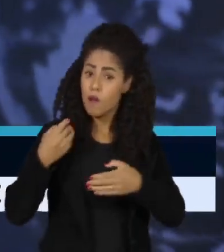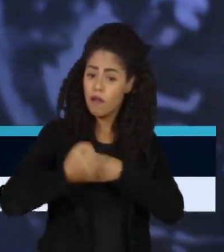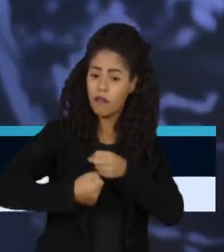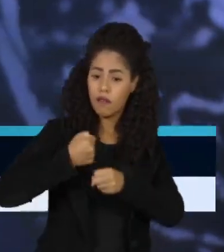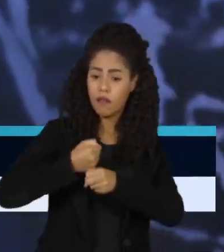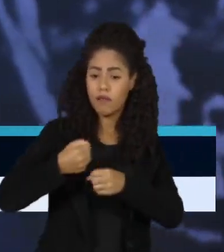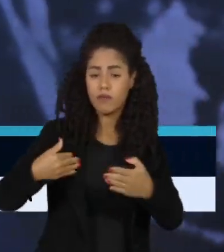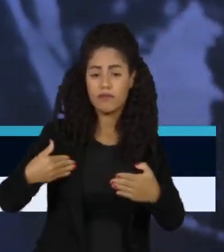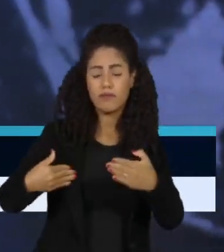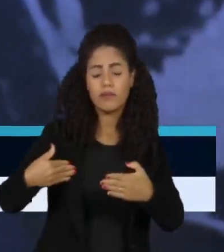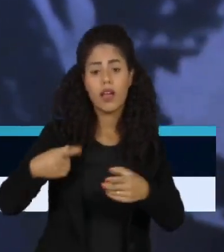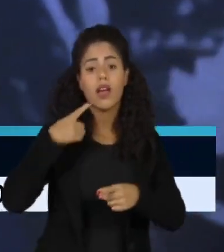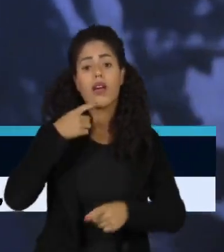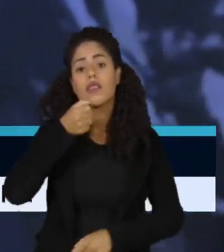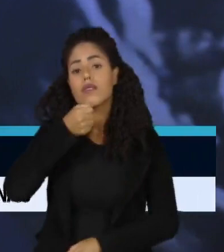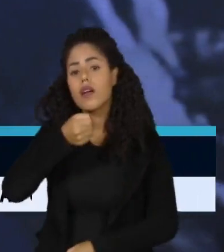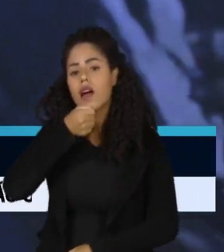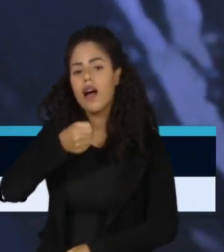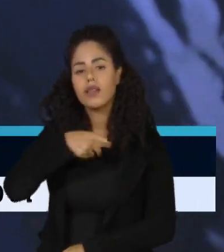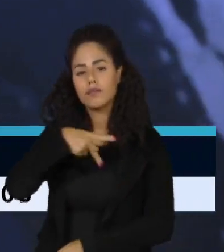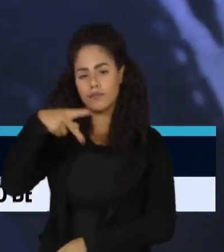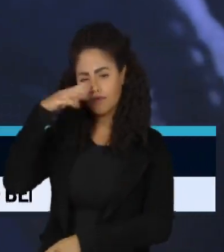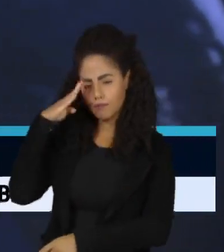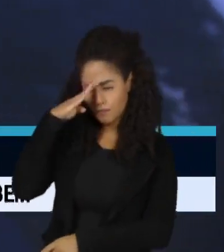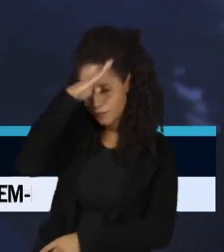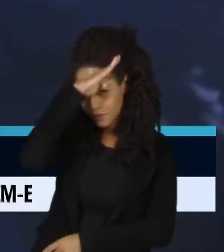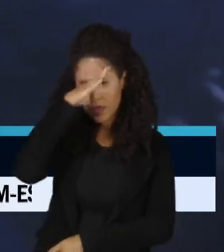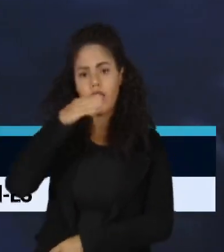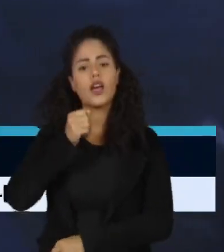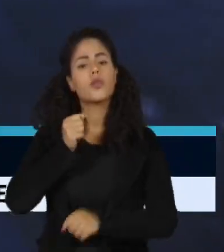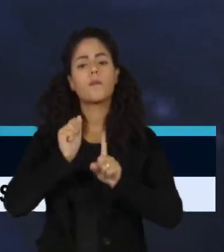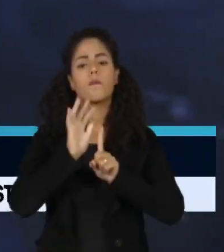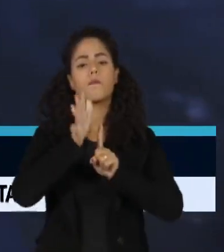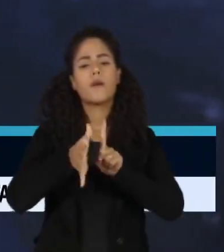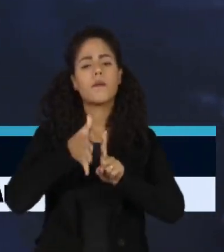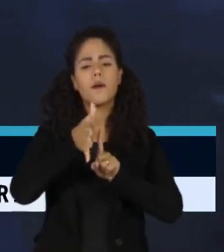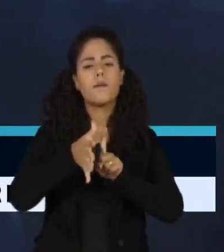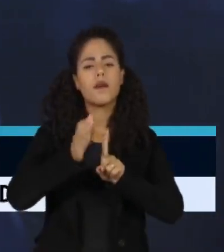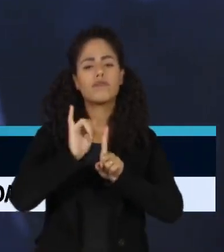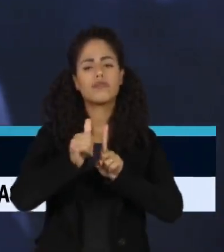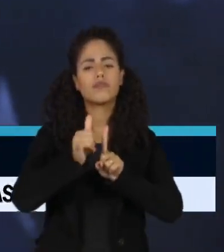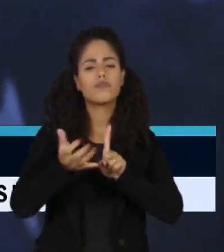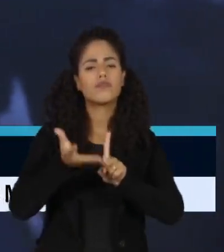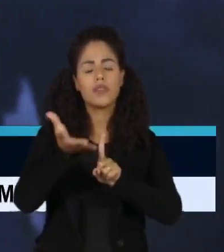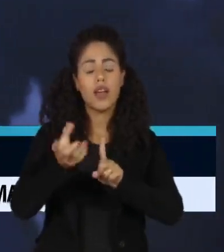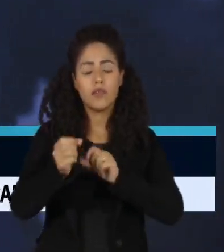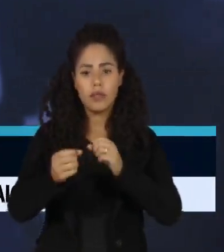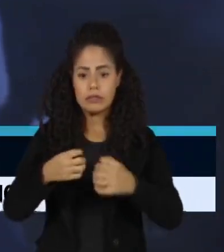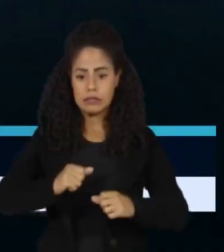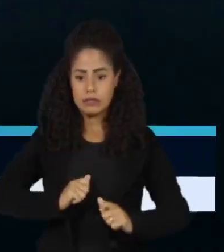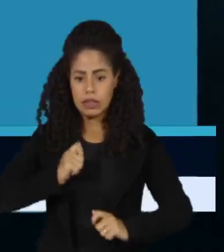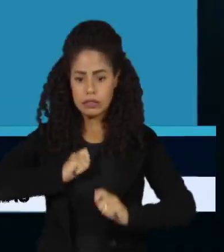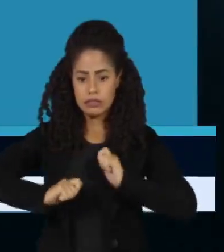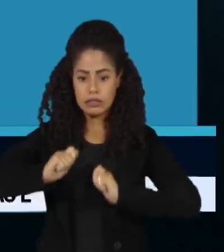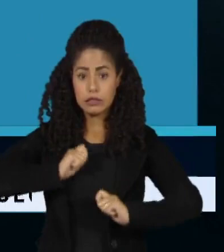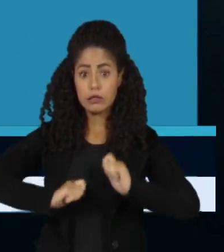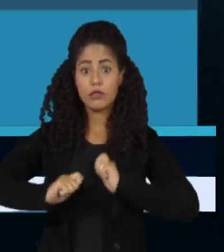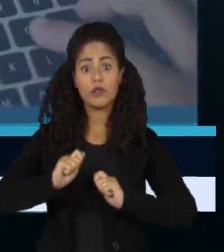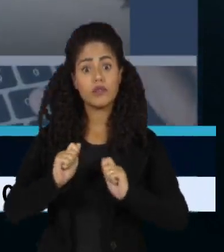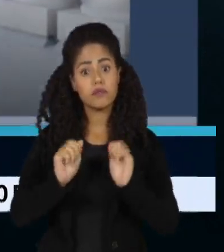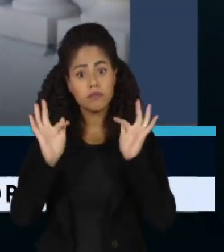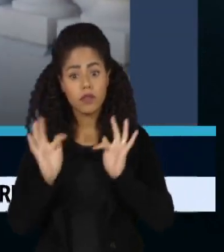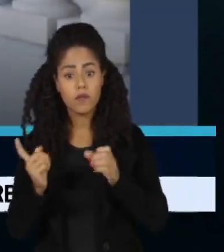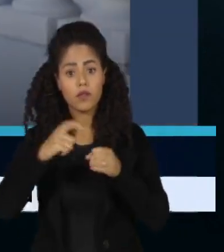em entrevista ao jornal americano The Wall Street que está ansioso para voltar ao Brasil, mas admite que pode ser preso.